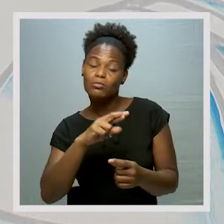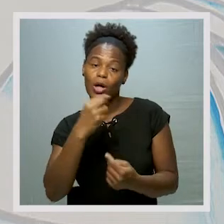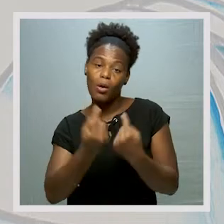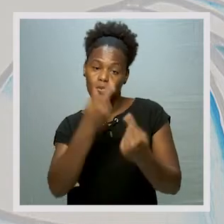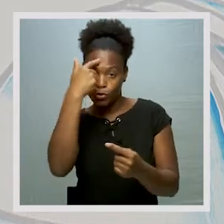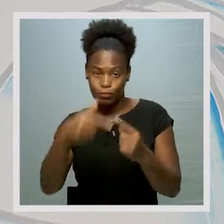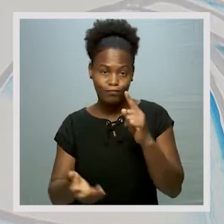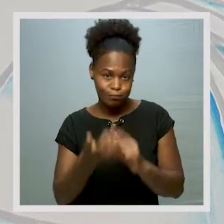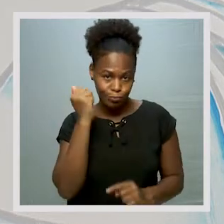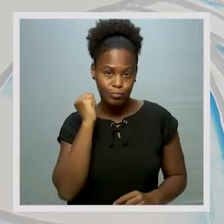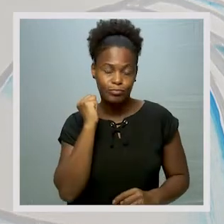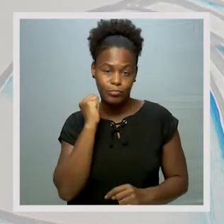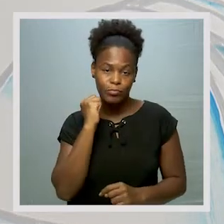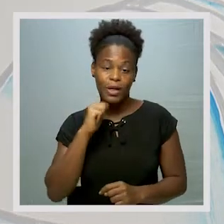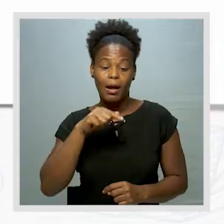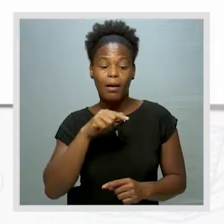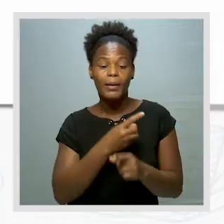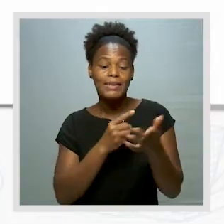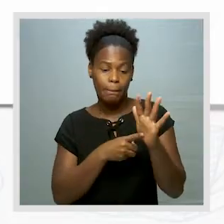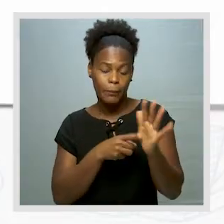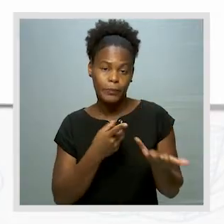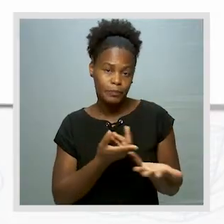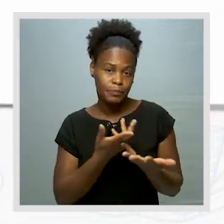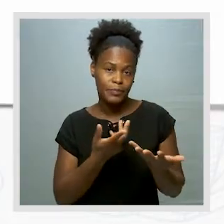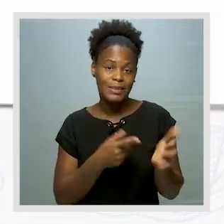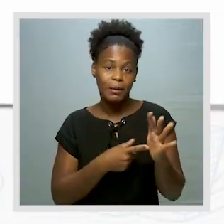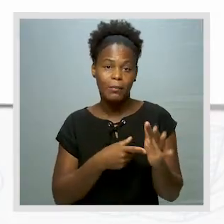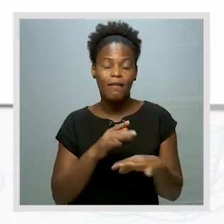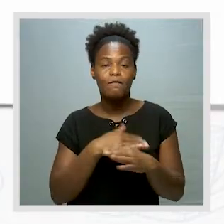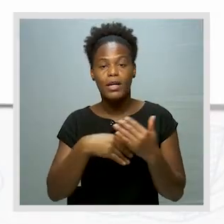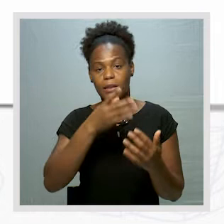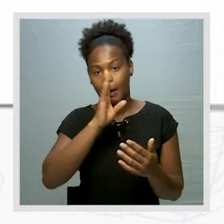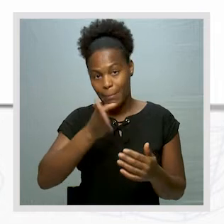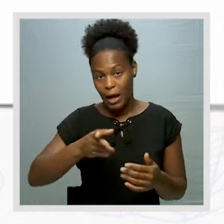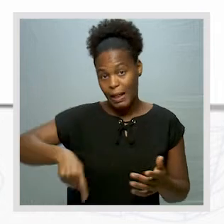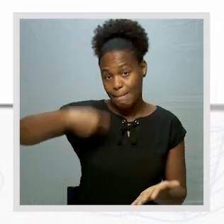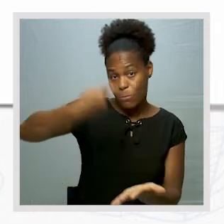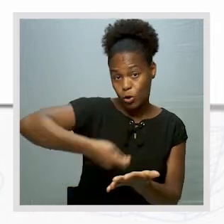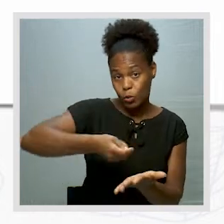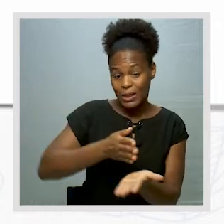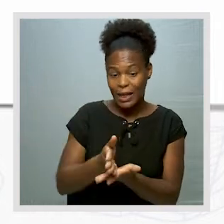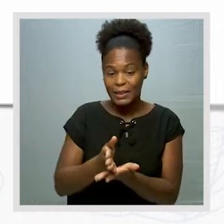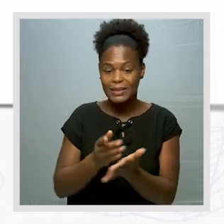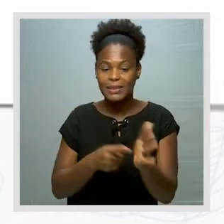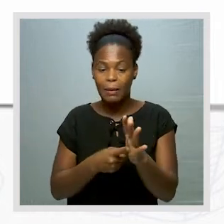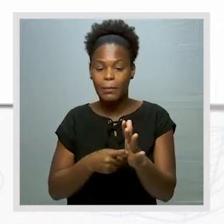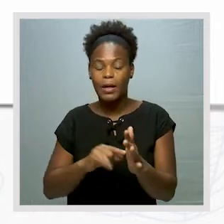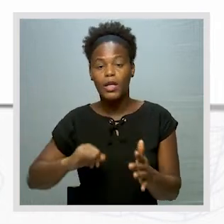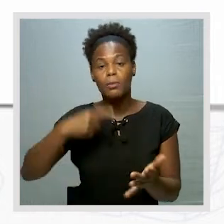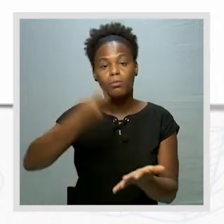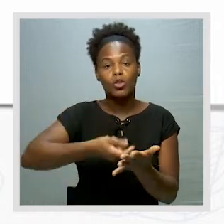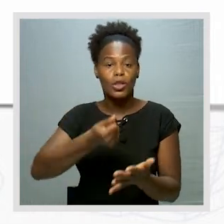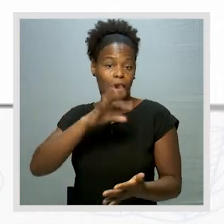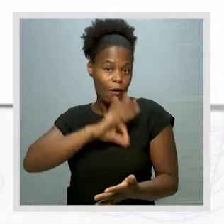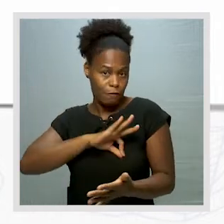atingir um determinado objetivo. Neste caso, aplica os impostos diretos, que é o imposto